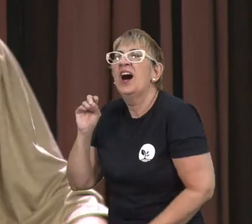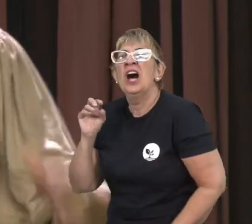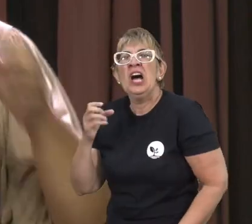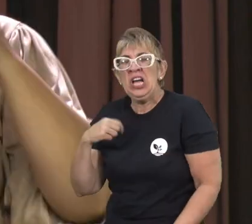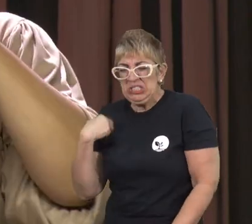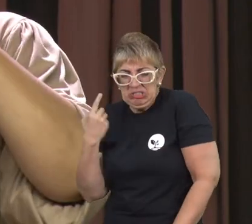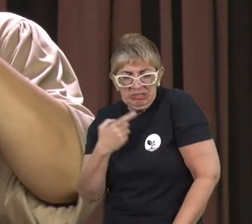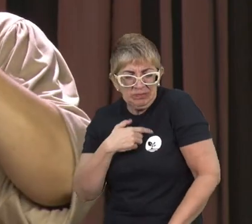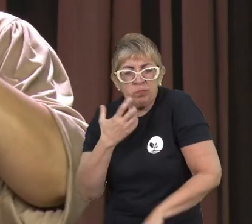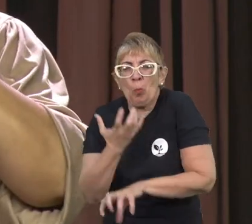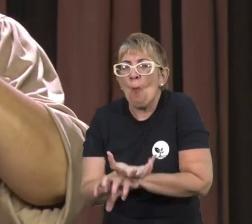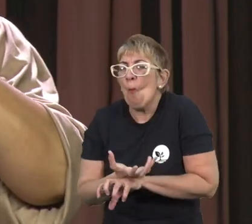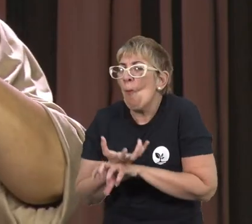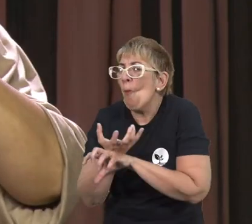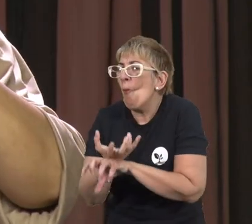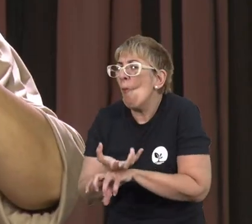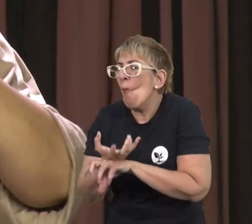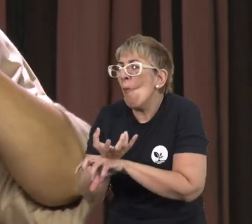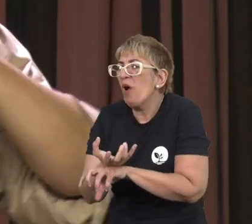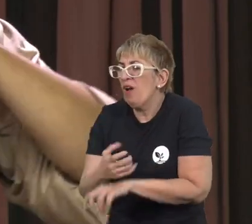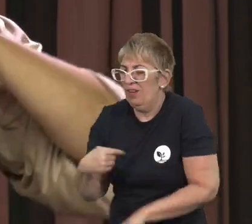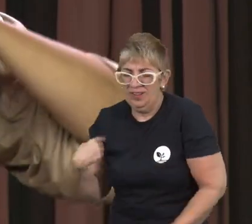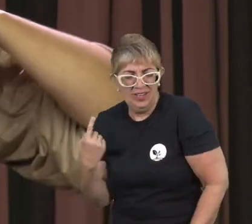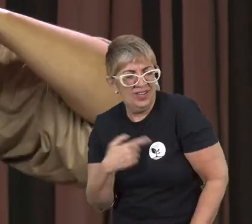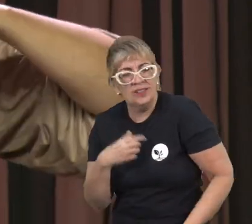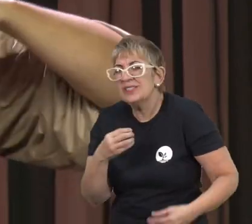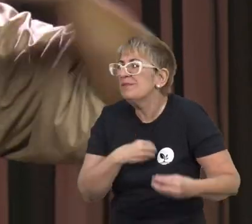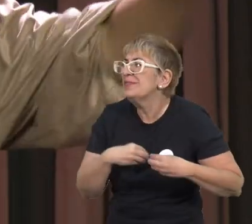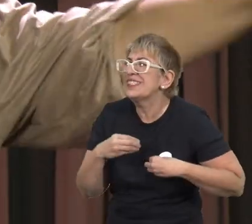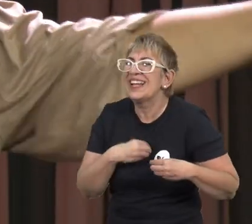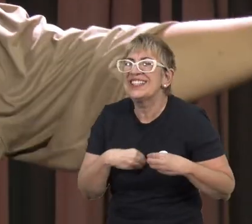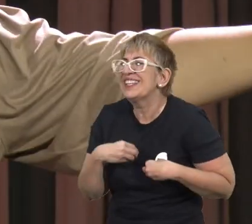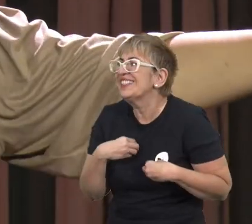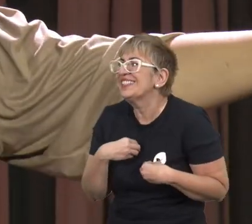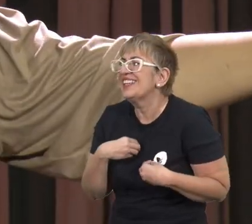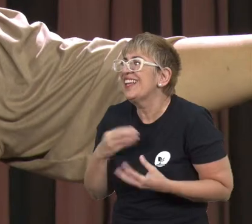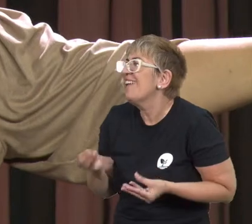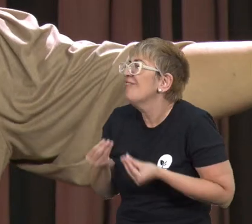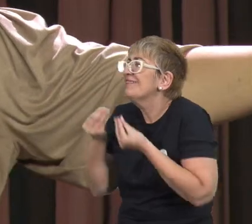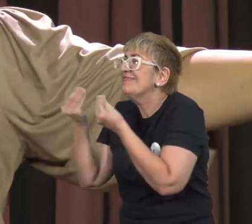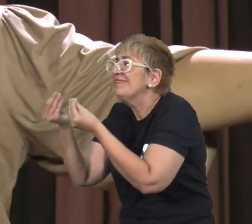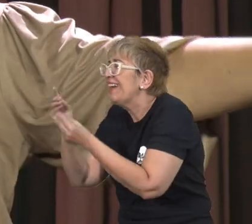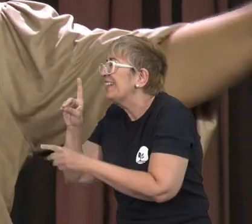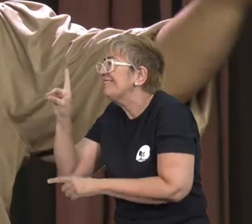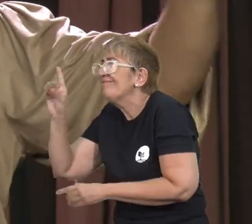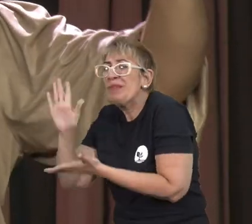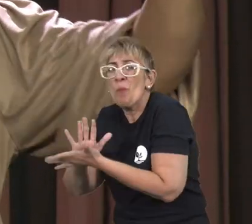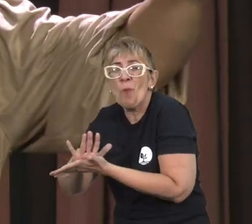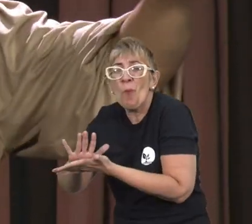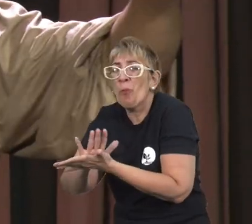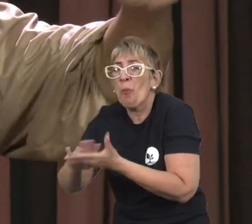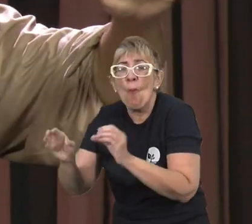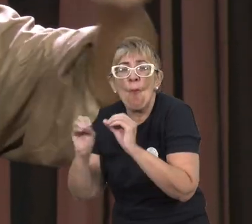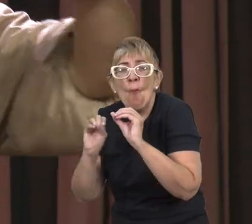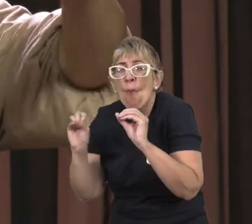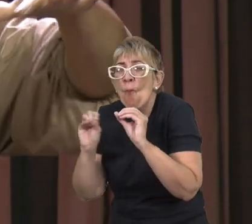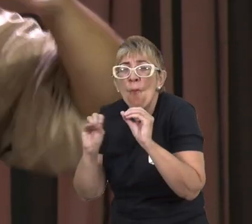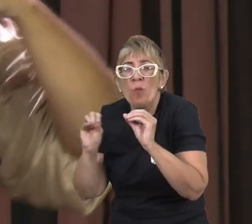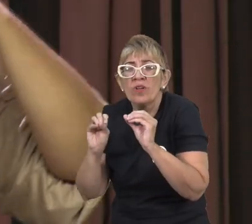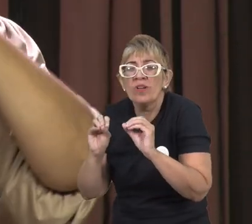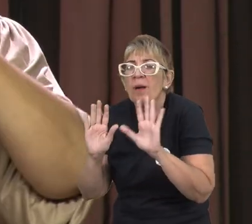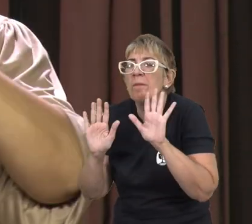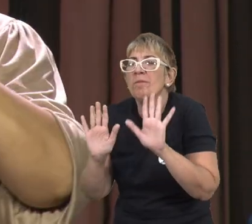vazio, além dos nossos pecados. Nós não tínhamos nada para te oferecer, mas a tua graça